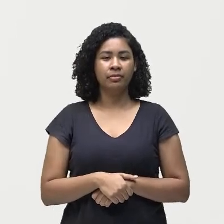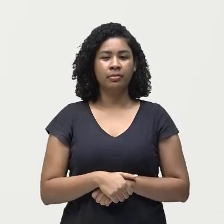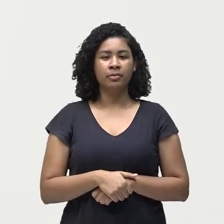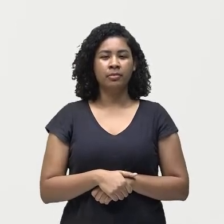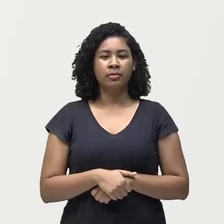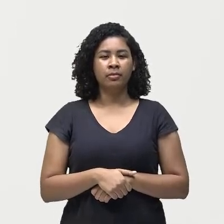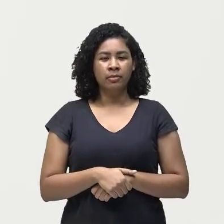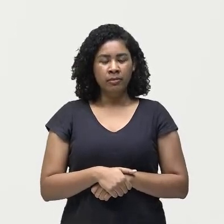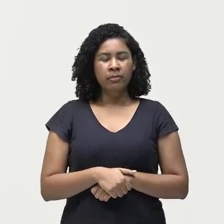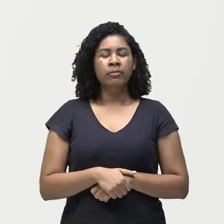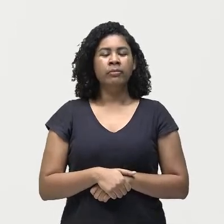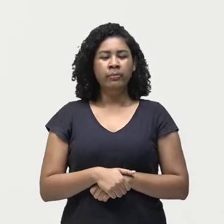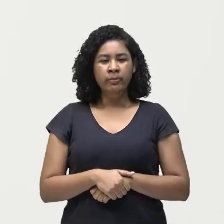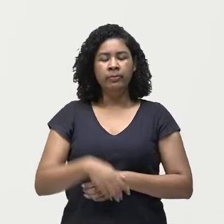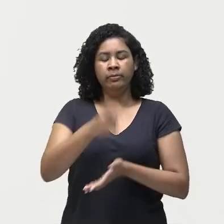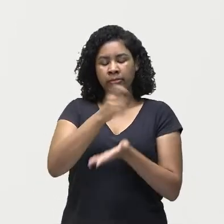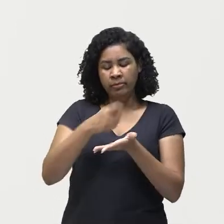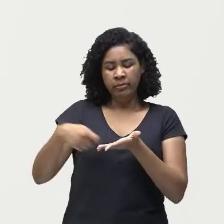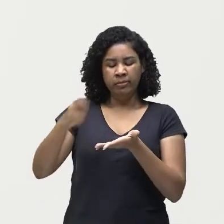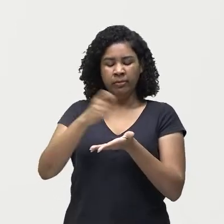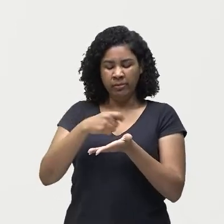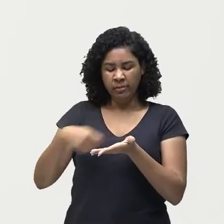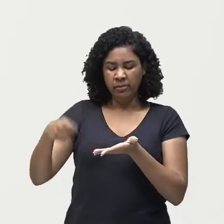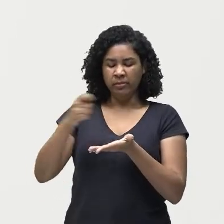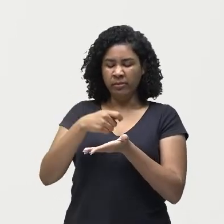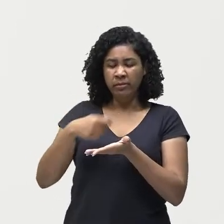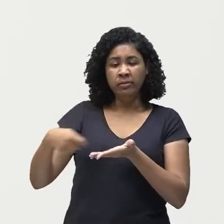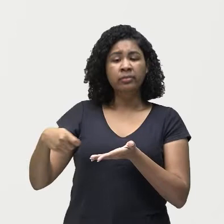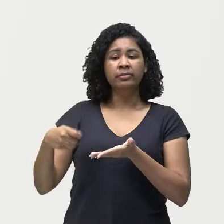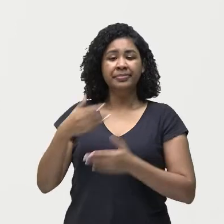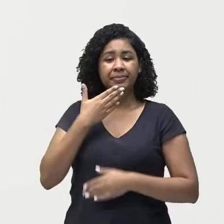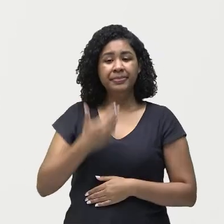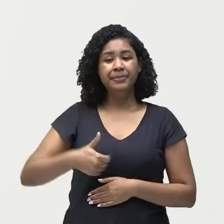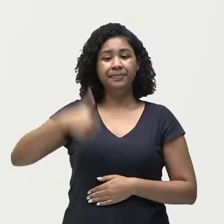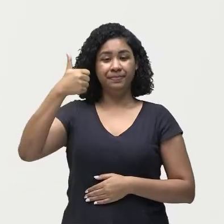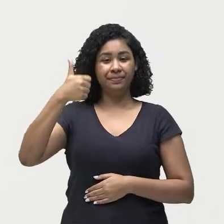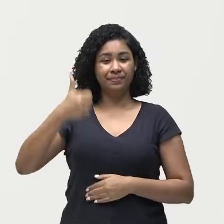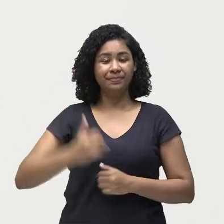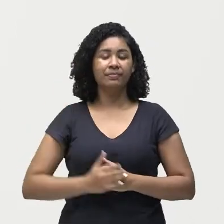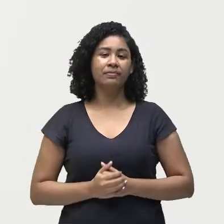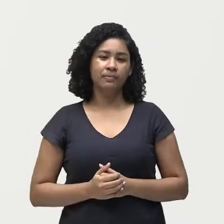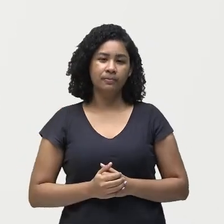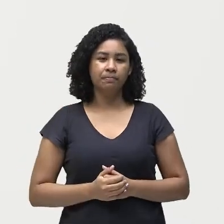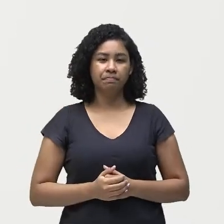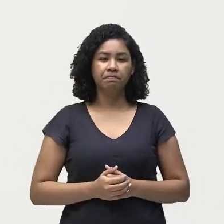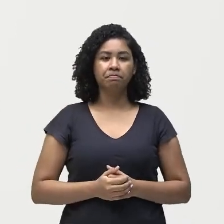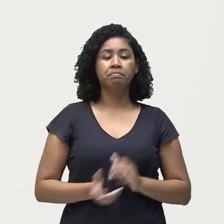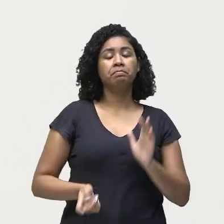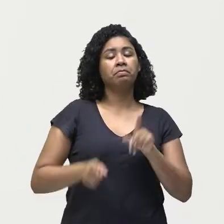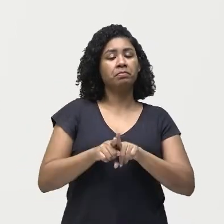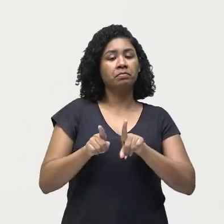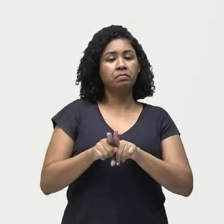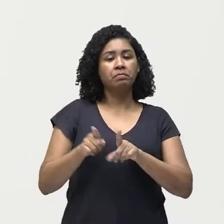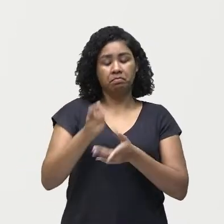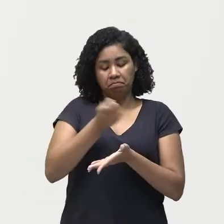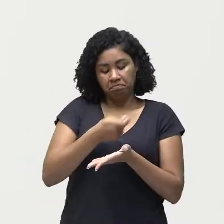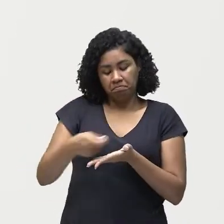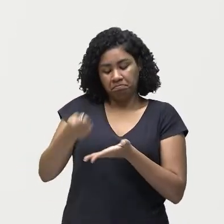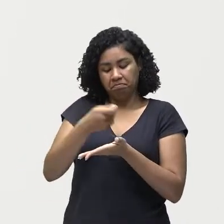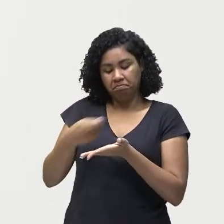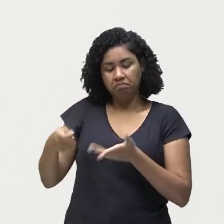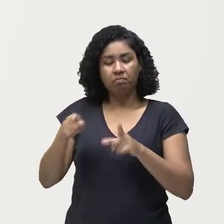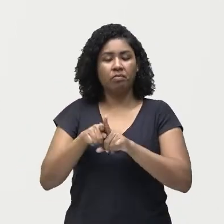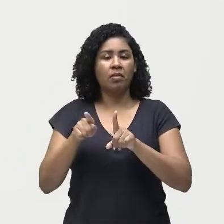melhora a escrita. Nós temos falado aqui não só de leitura, mas de produção textual, né, ainda.